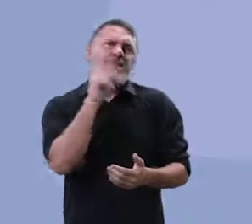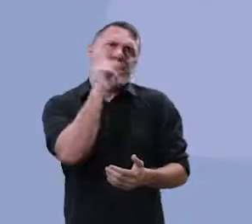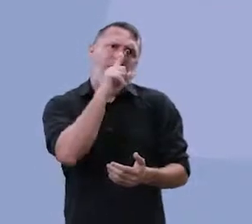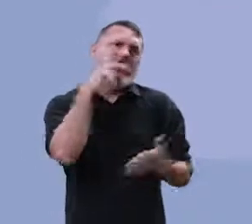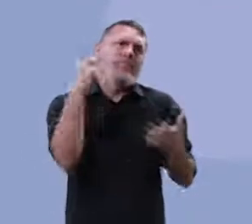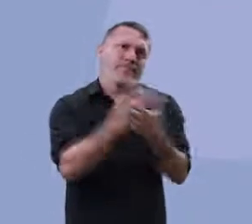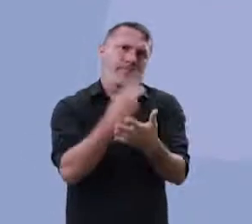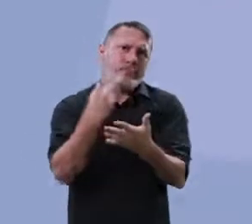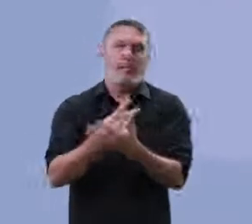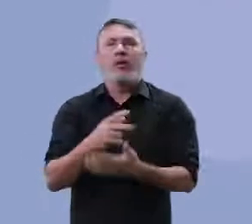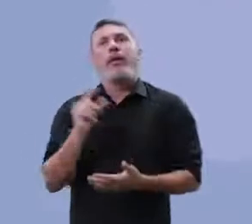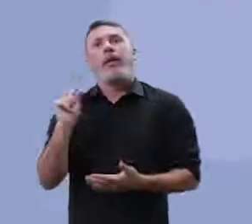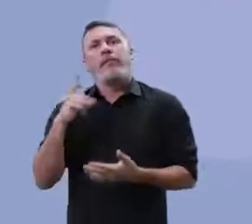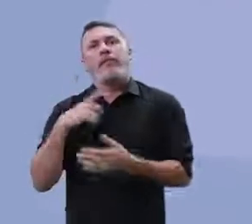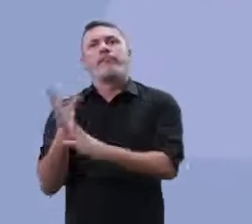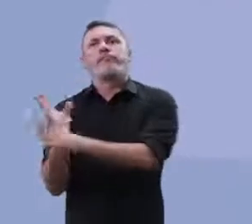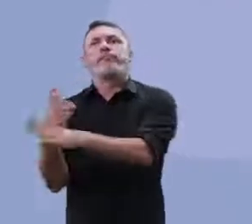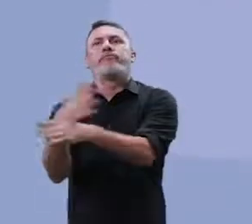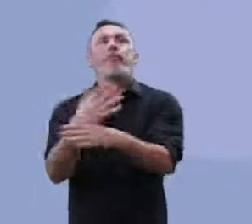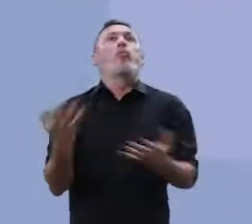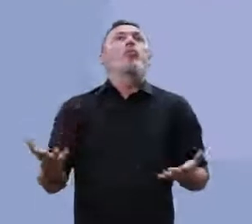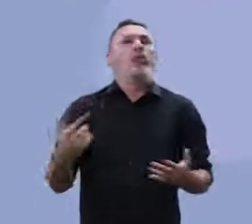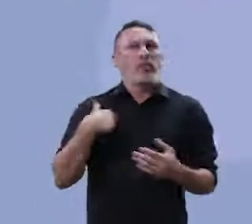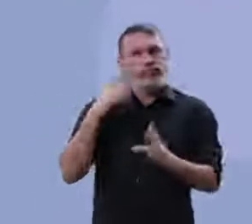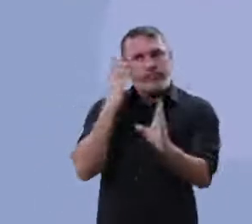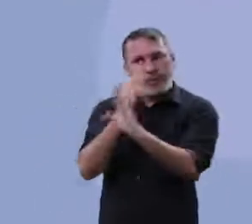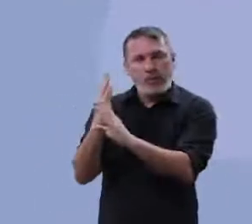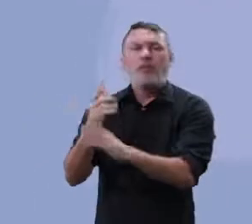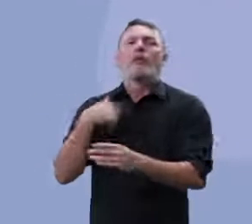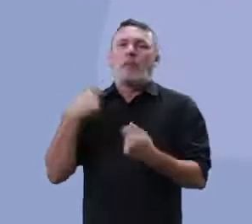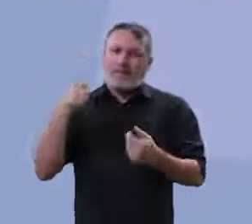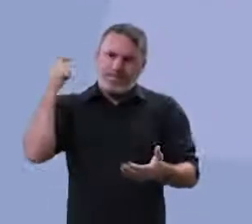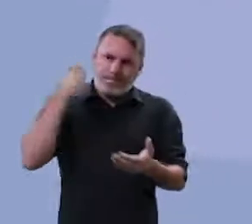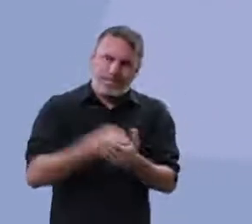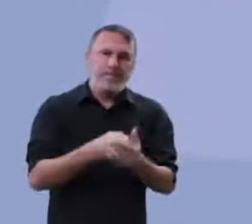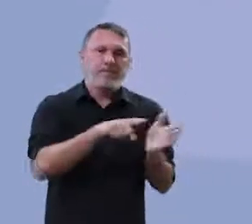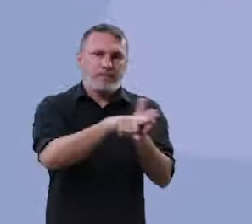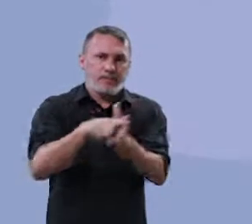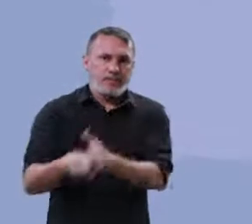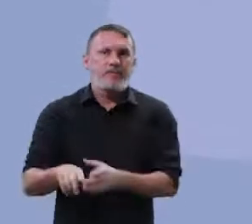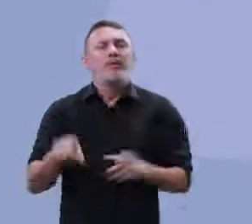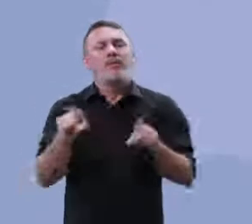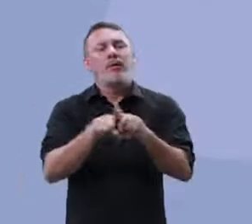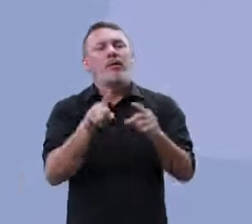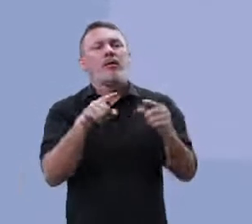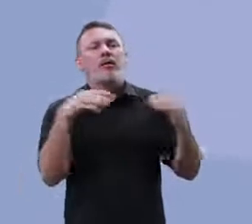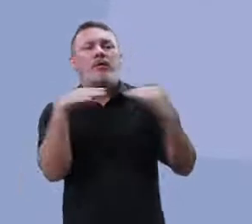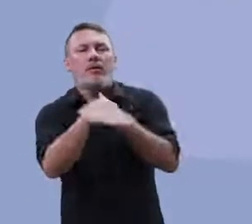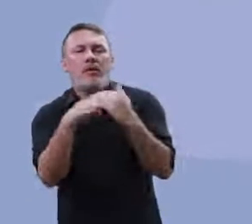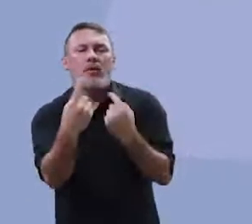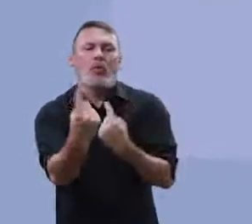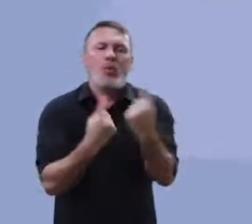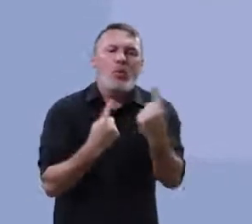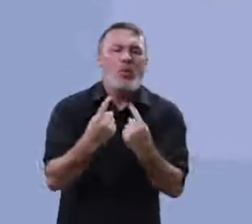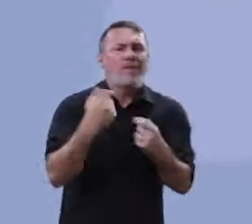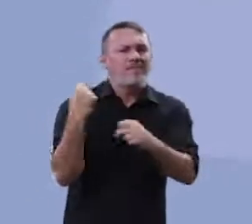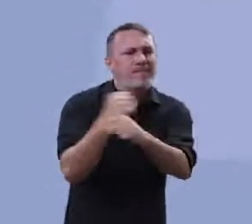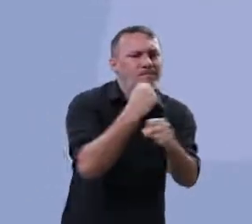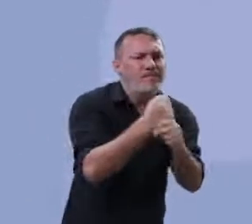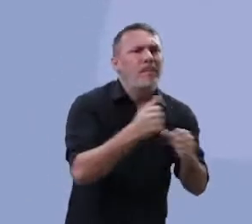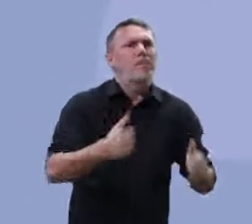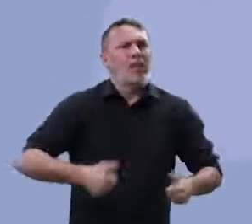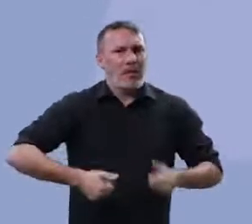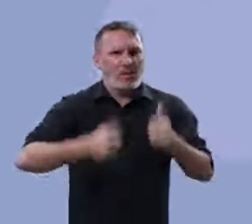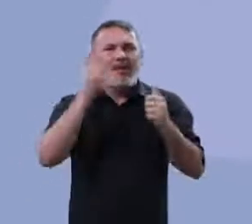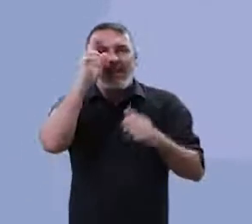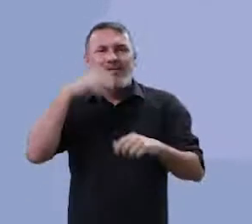se eu tenho uma falha, alguém tem uma brecha ali, eu preciso melhorar essa fiscalização, melhoria das vias.